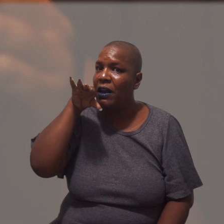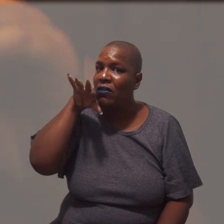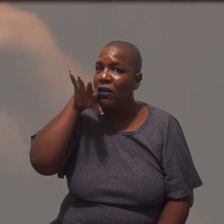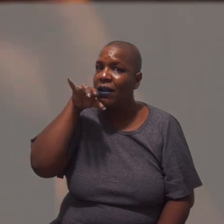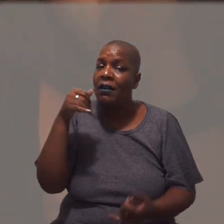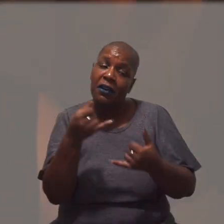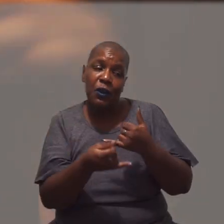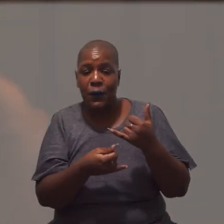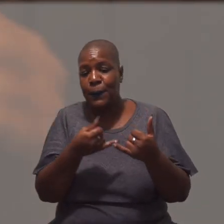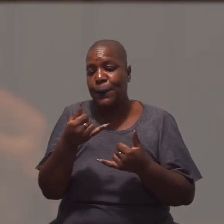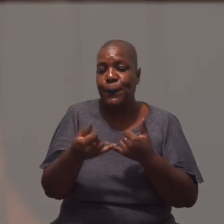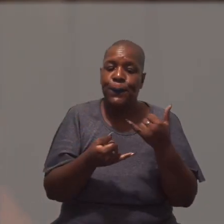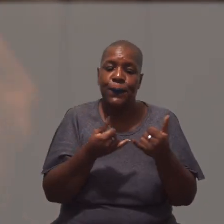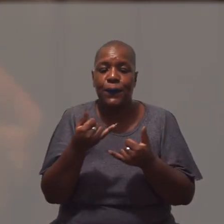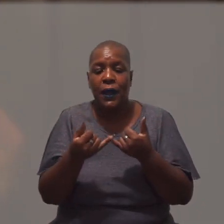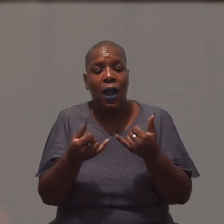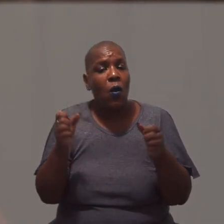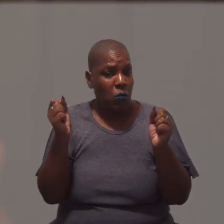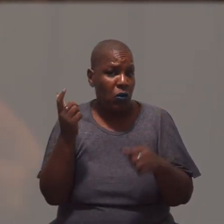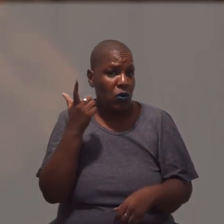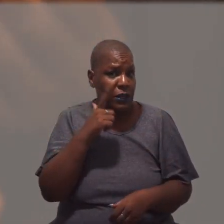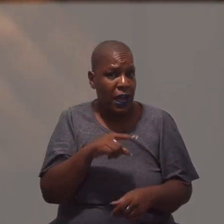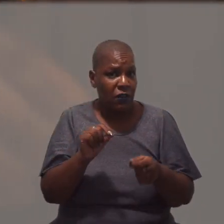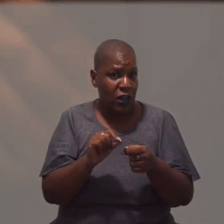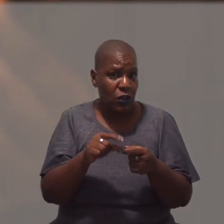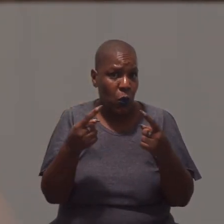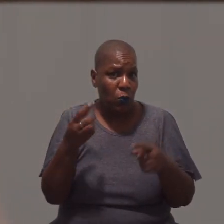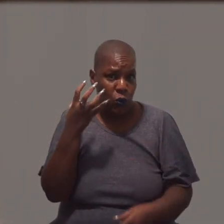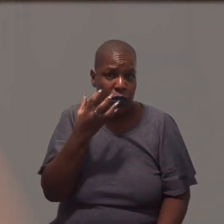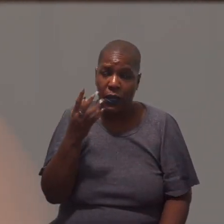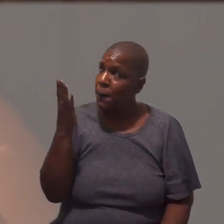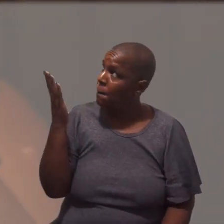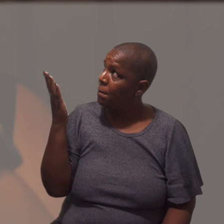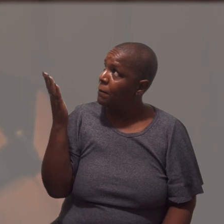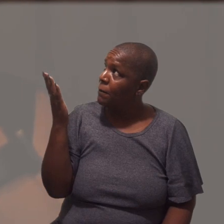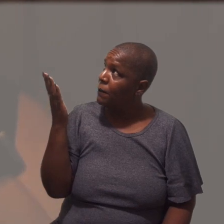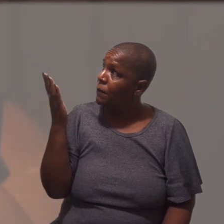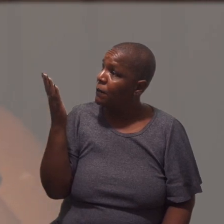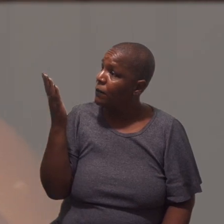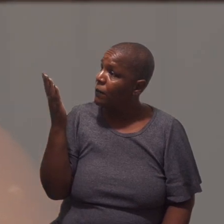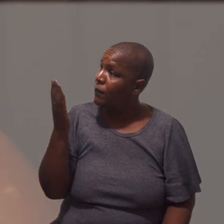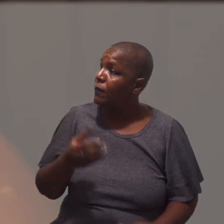E você pode ir brincando, até mesmo com o bocal você consegue fazer uma música.